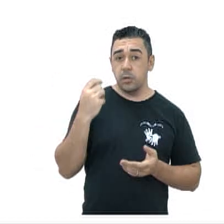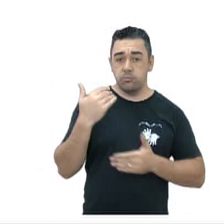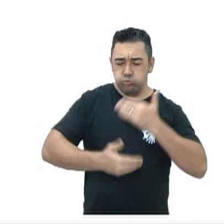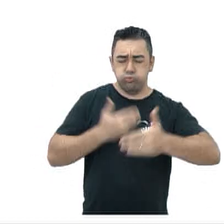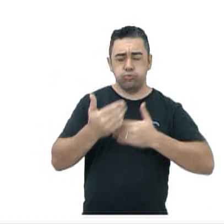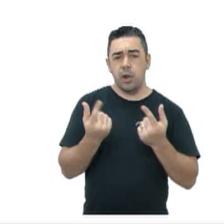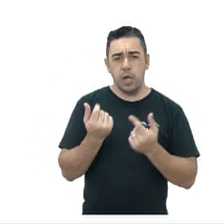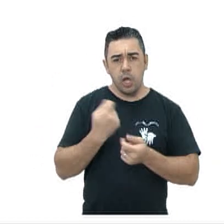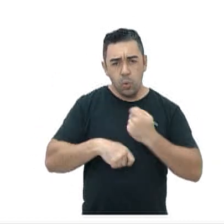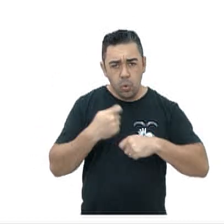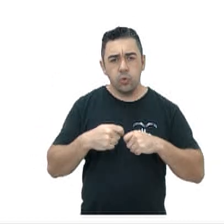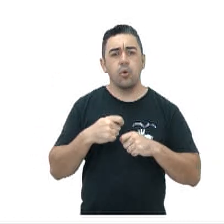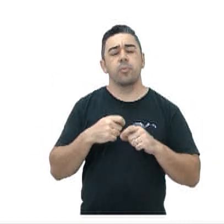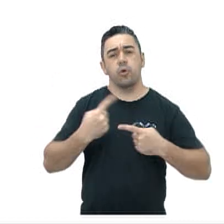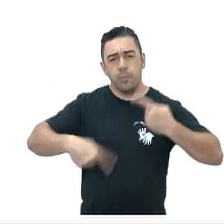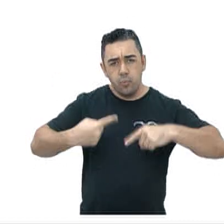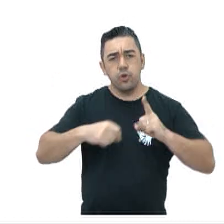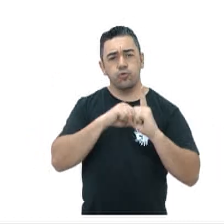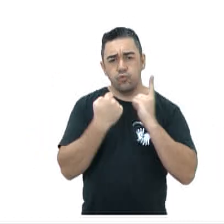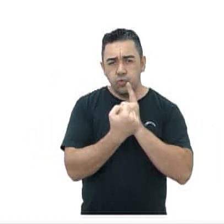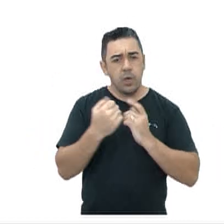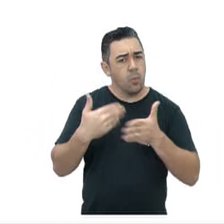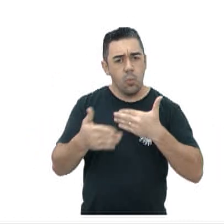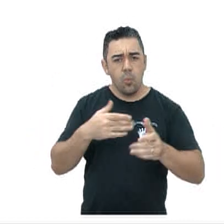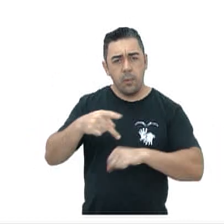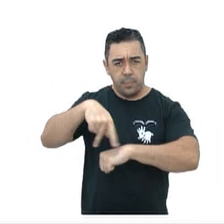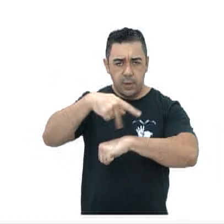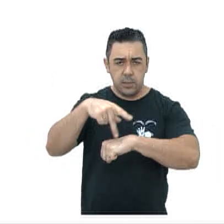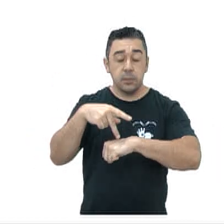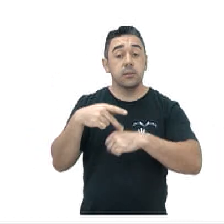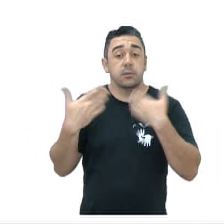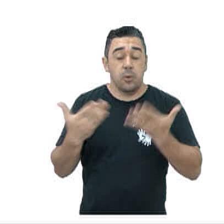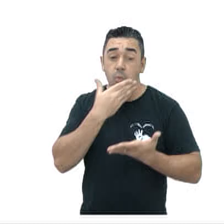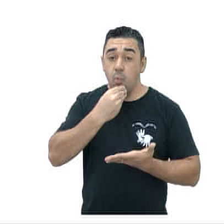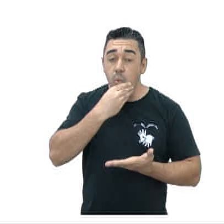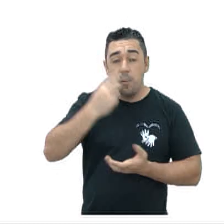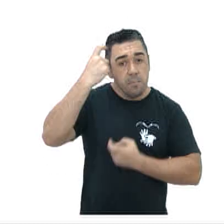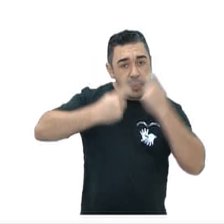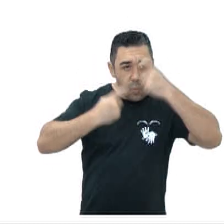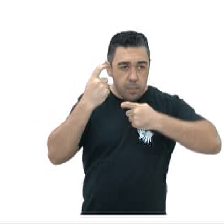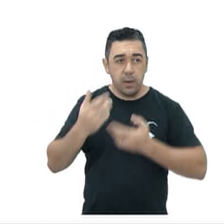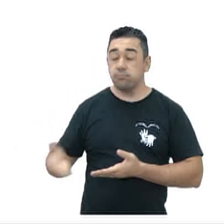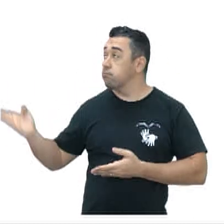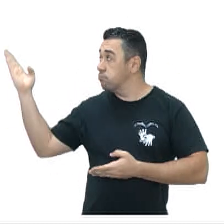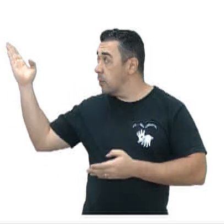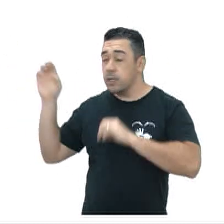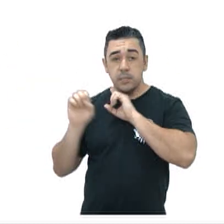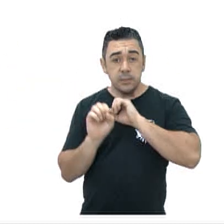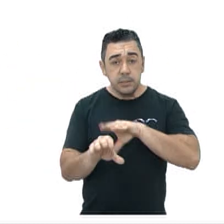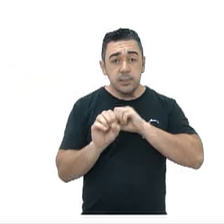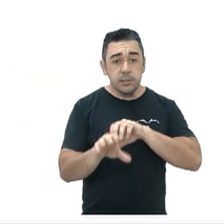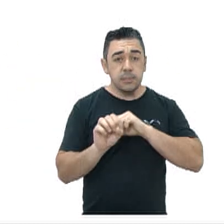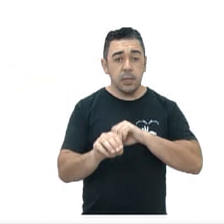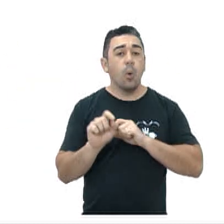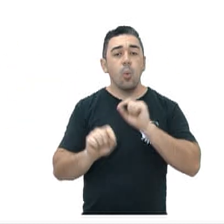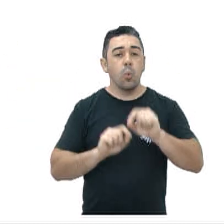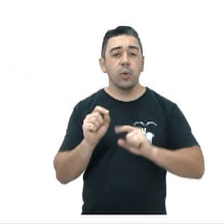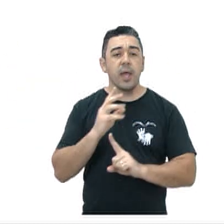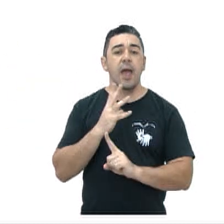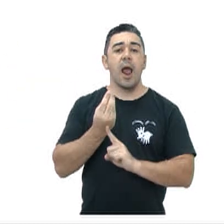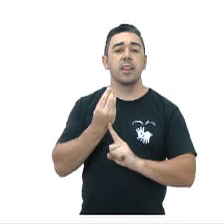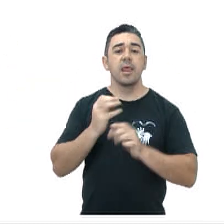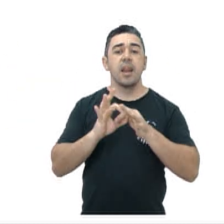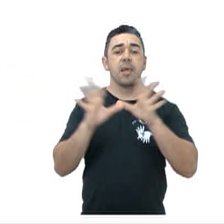crescimento econômico, político e social de qualquer nação. Tá? Então, o homem vai se preocupar. Aqui, ensinando as chamadas artes